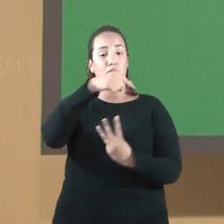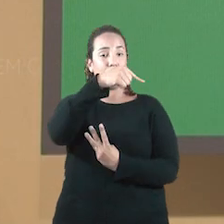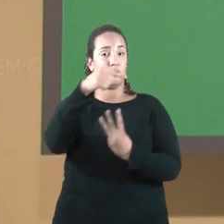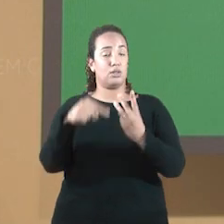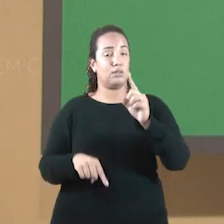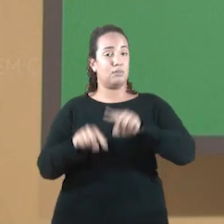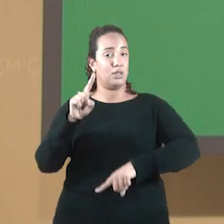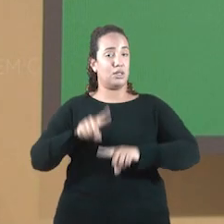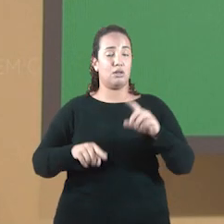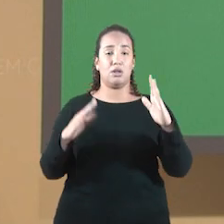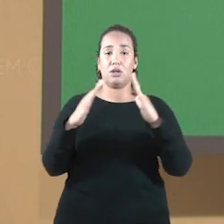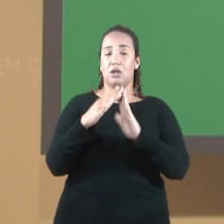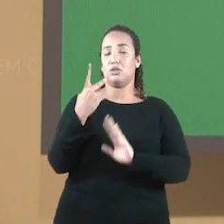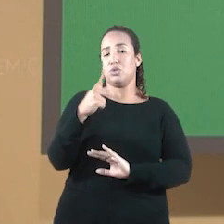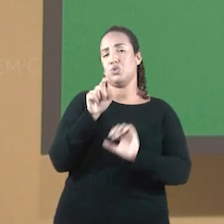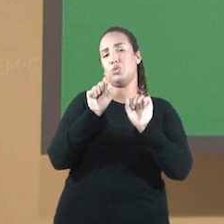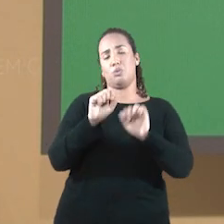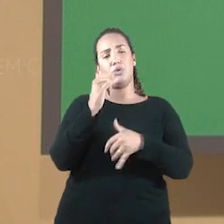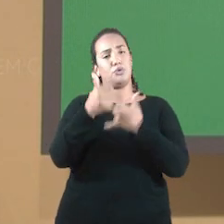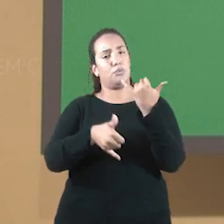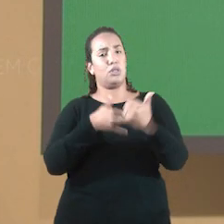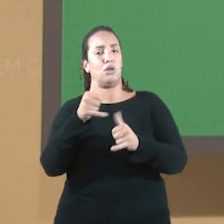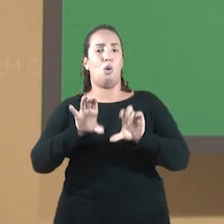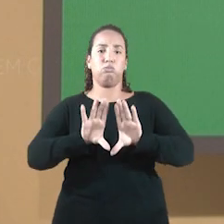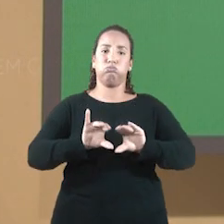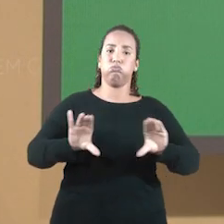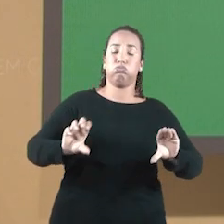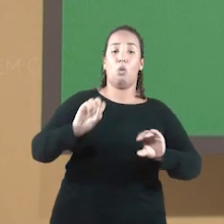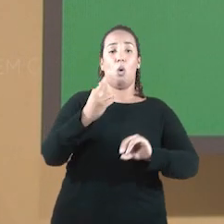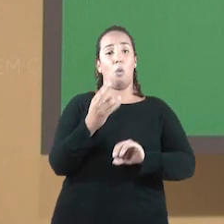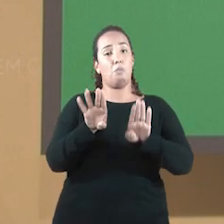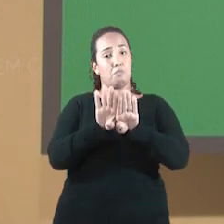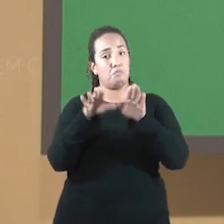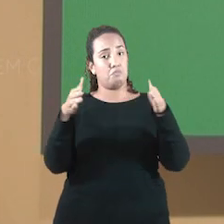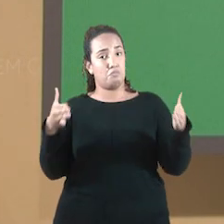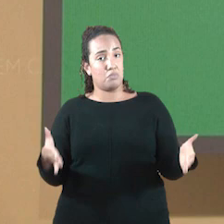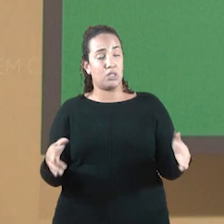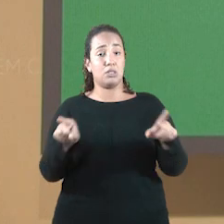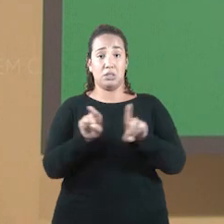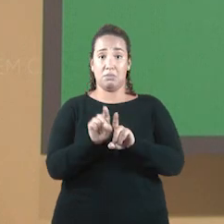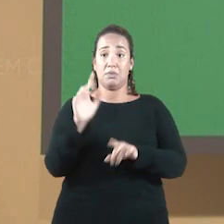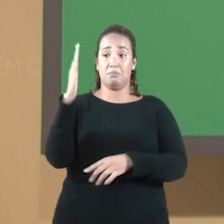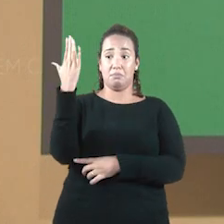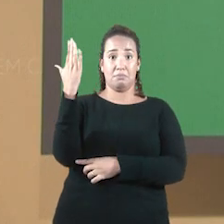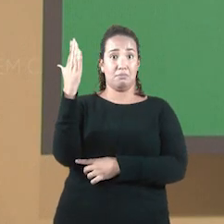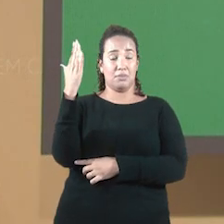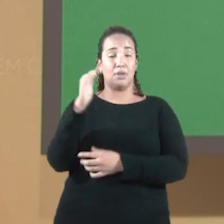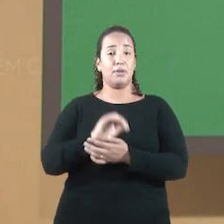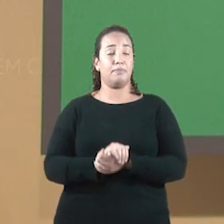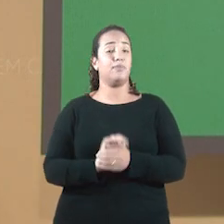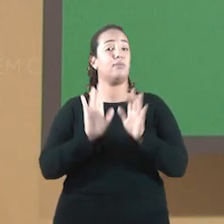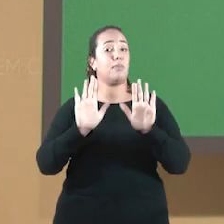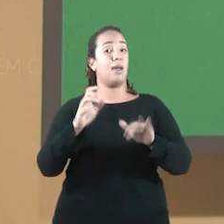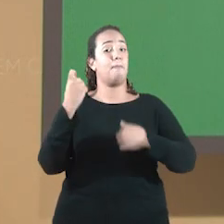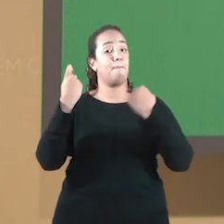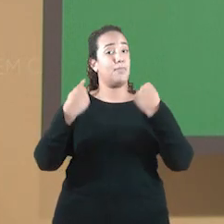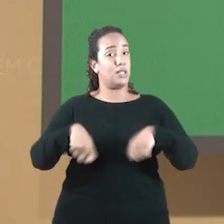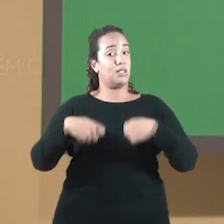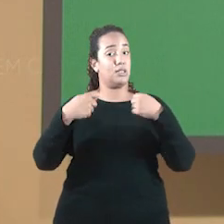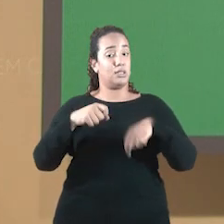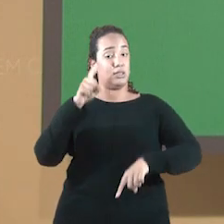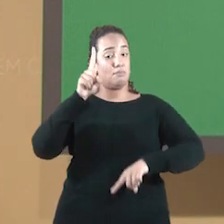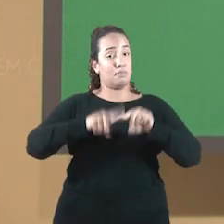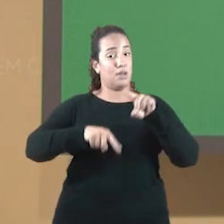sua casa. Pode ser um brinquedo, sofá ou mesa, e até uma parede. Mas precisam ser objetos de